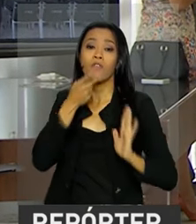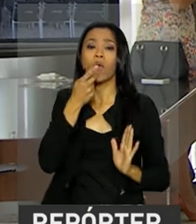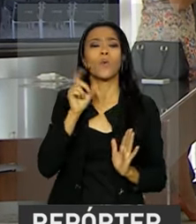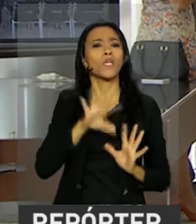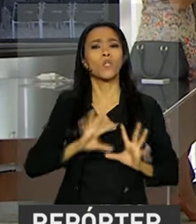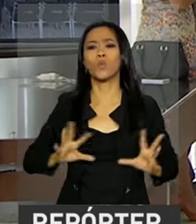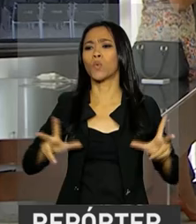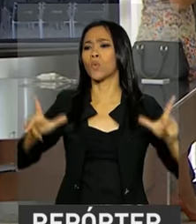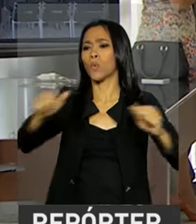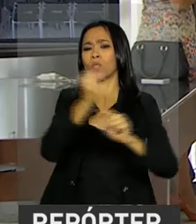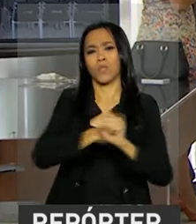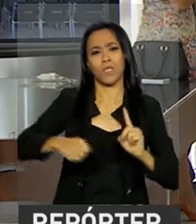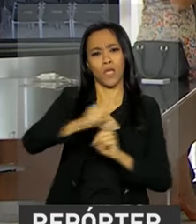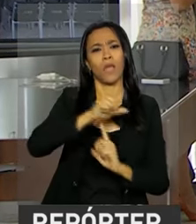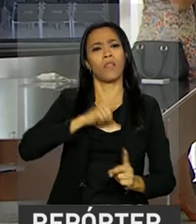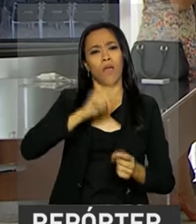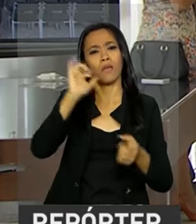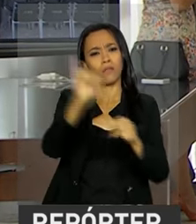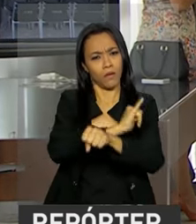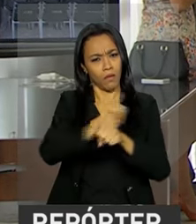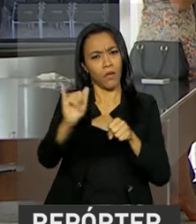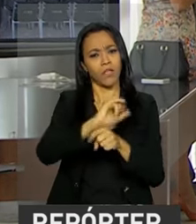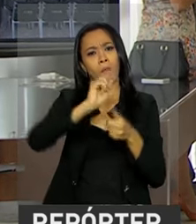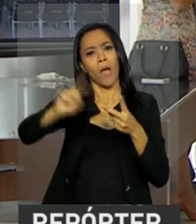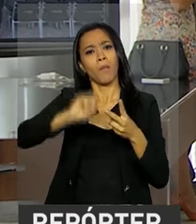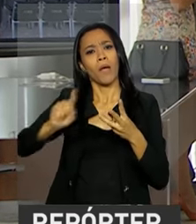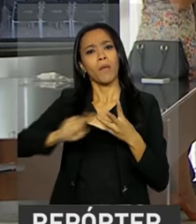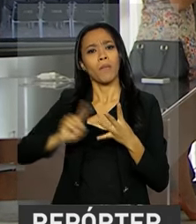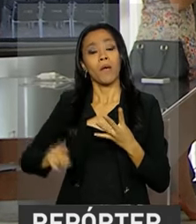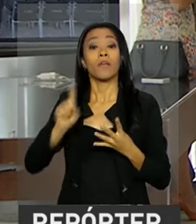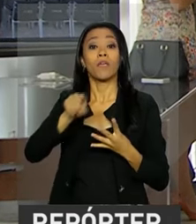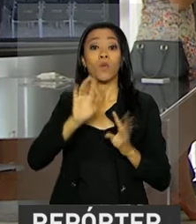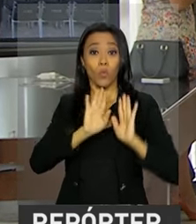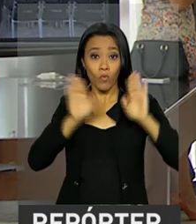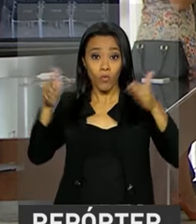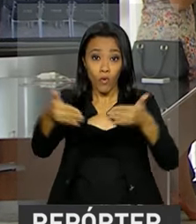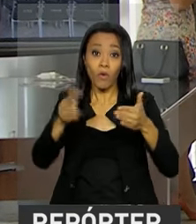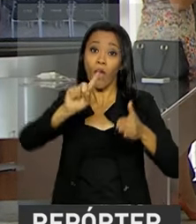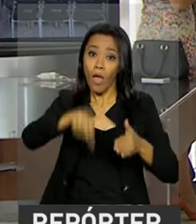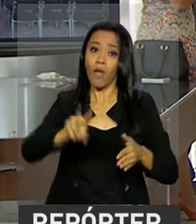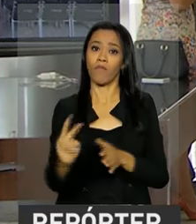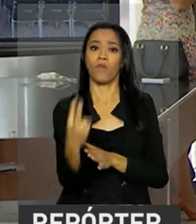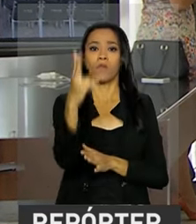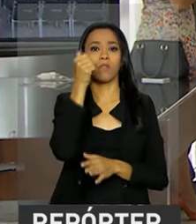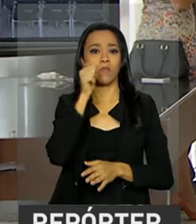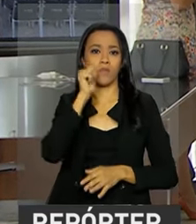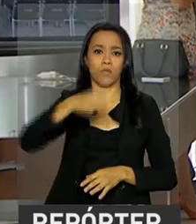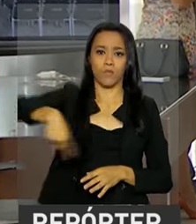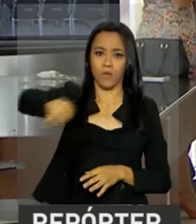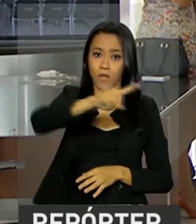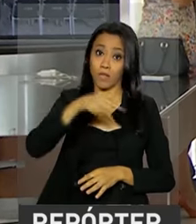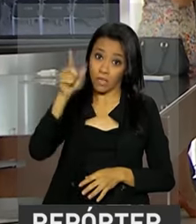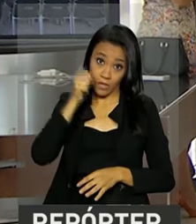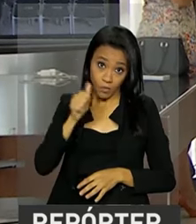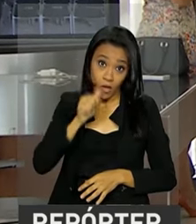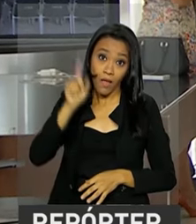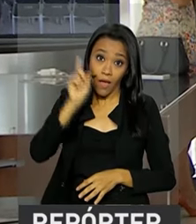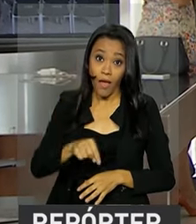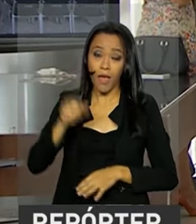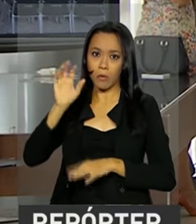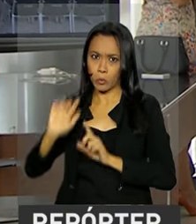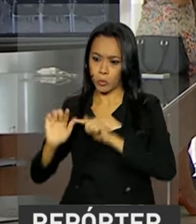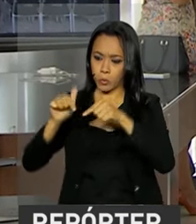sociedade há mecanismos de valorização das mulheres e que as mulheres são agentes de transformação